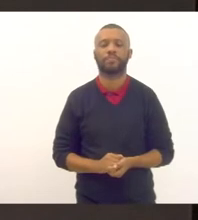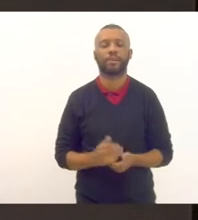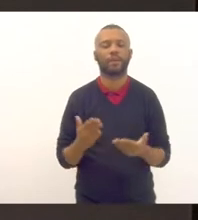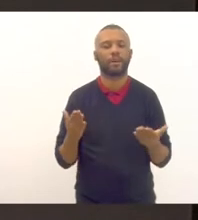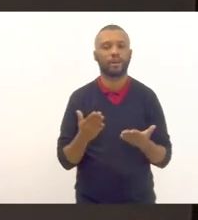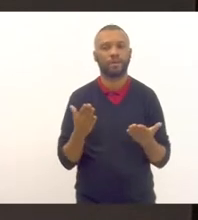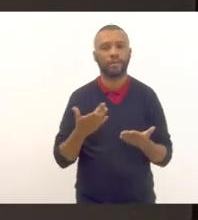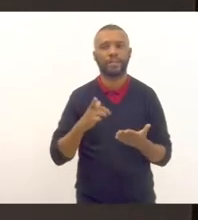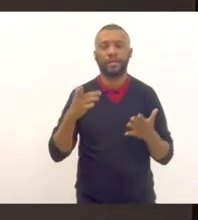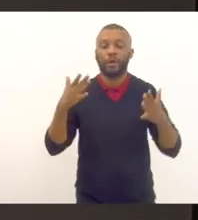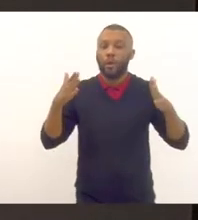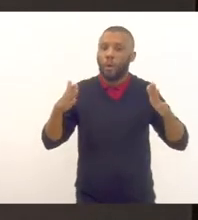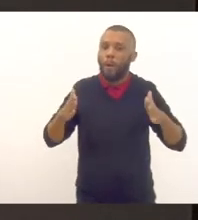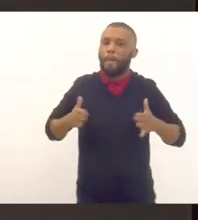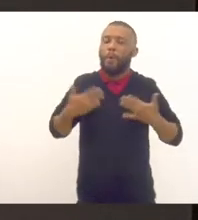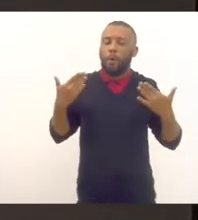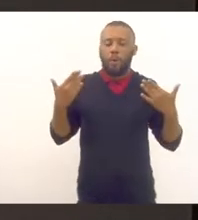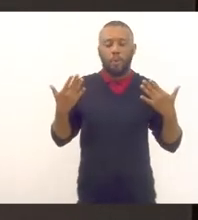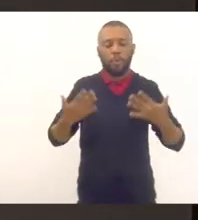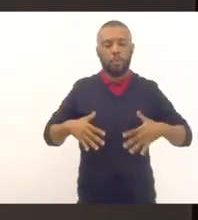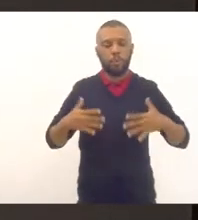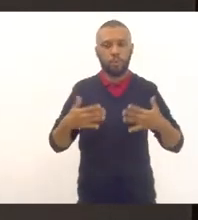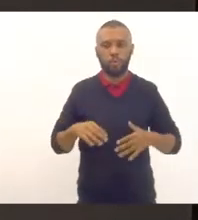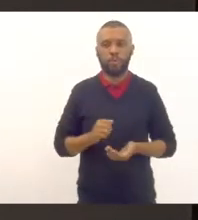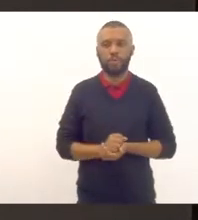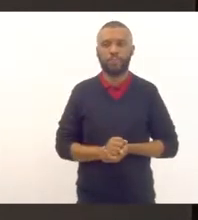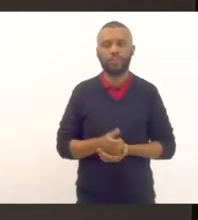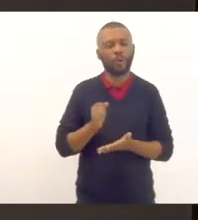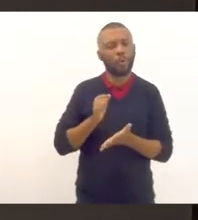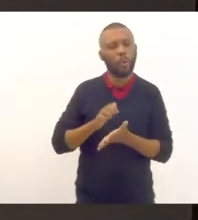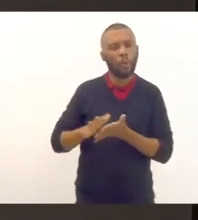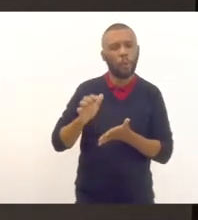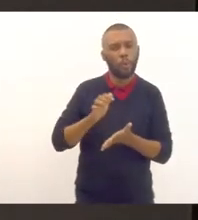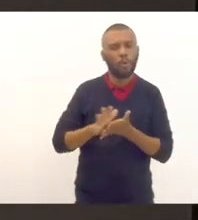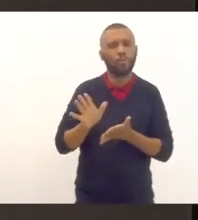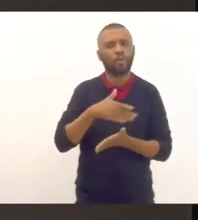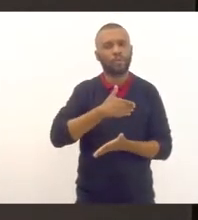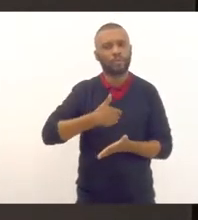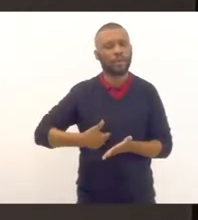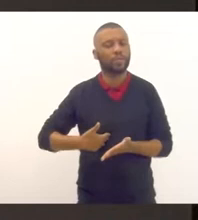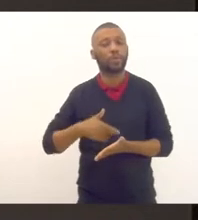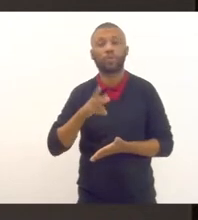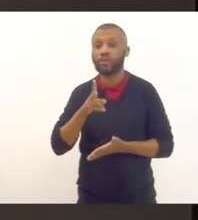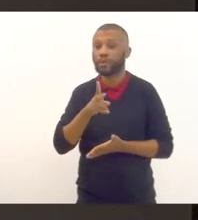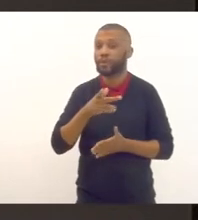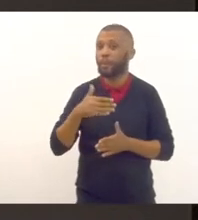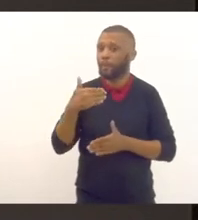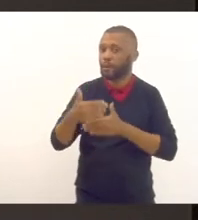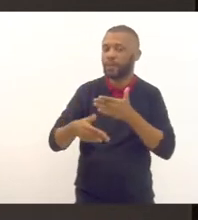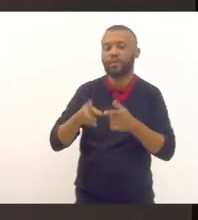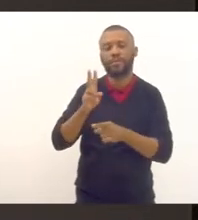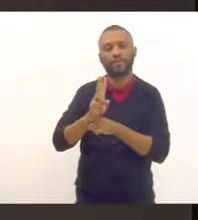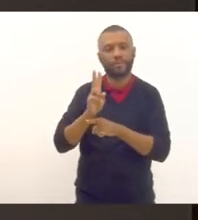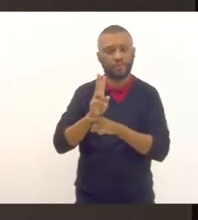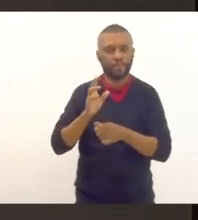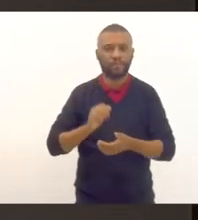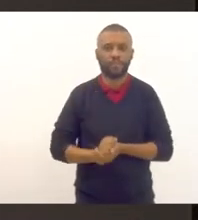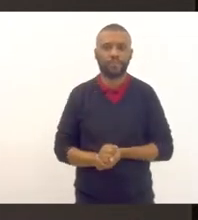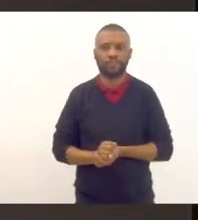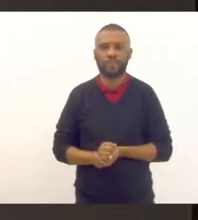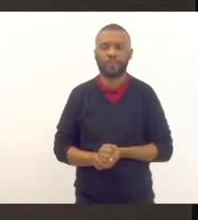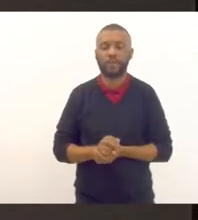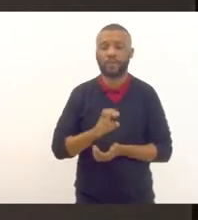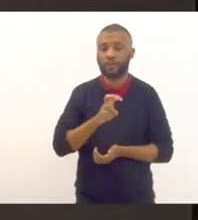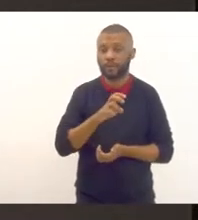Agora vem um susto grande. Custo estimado para o Estado manter o processo de vistoria. São